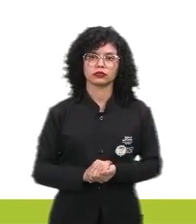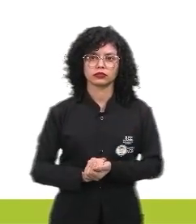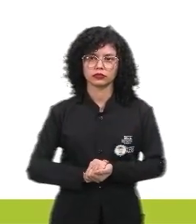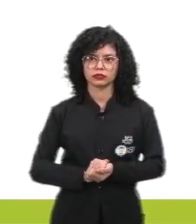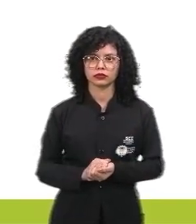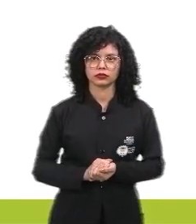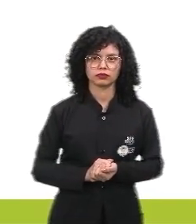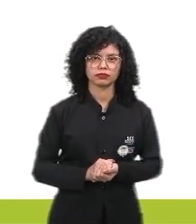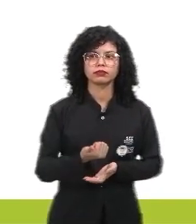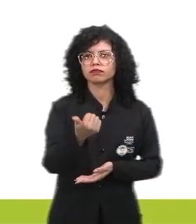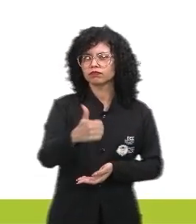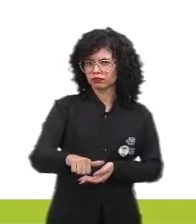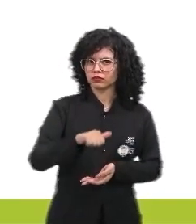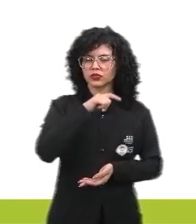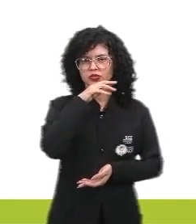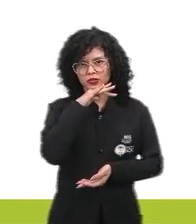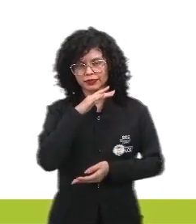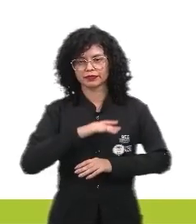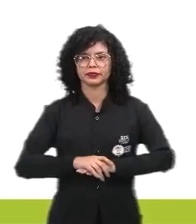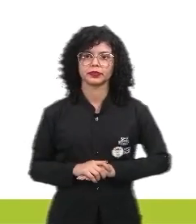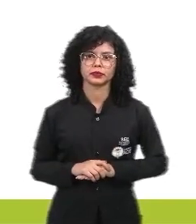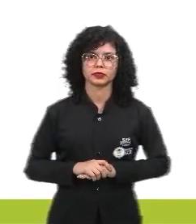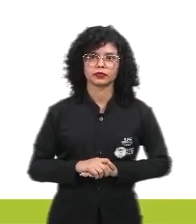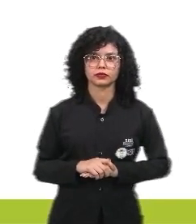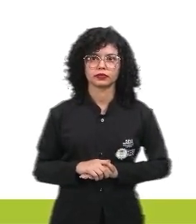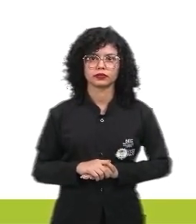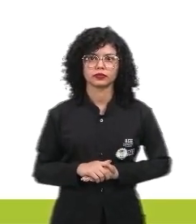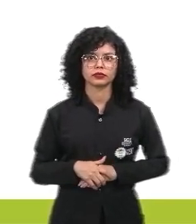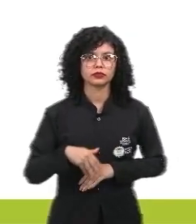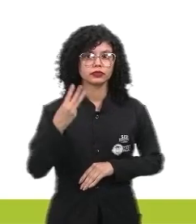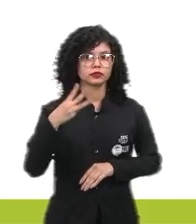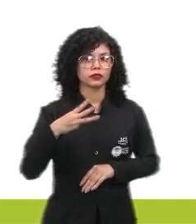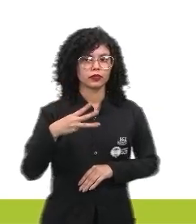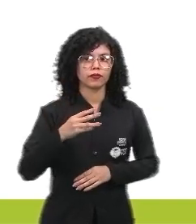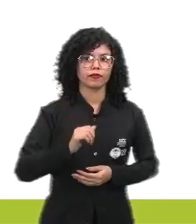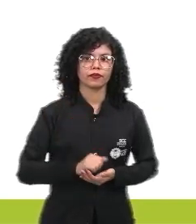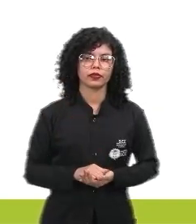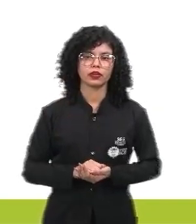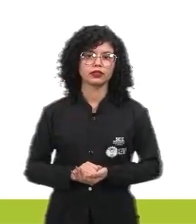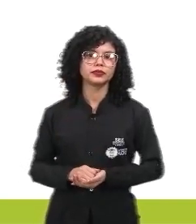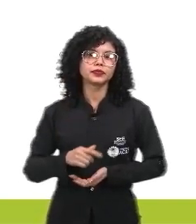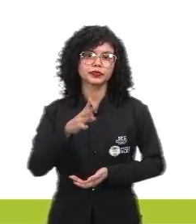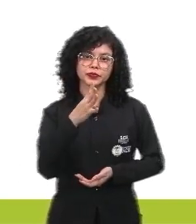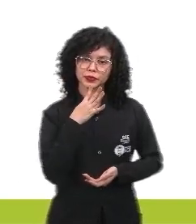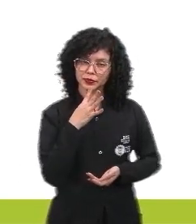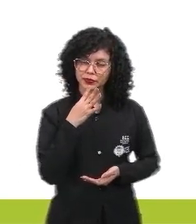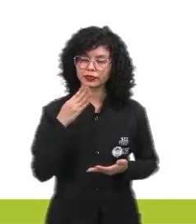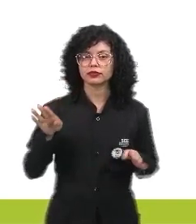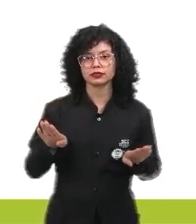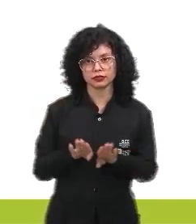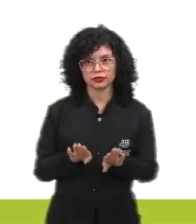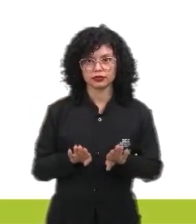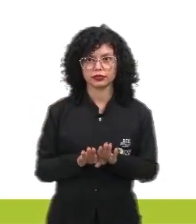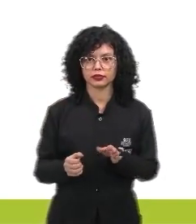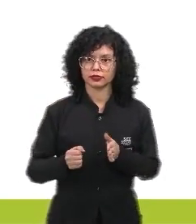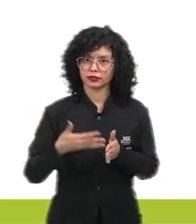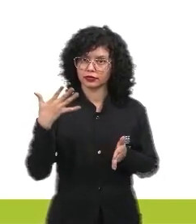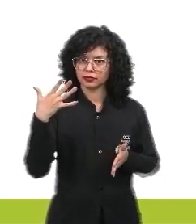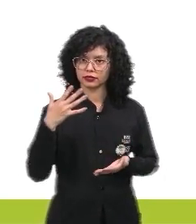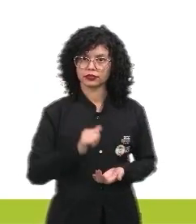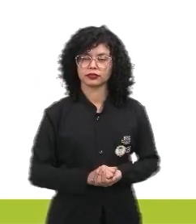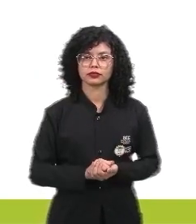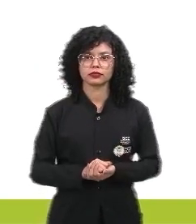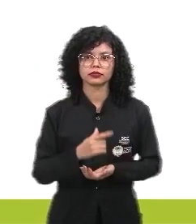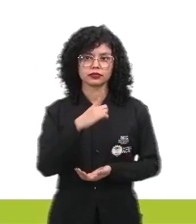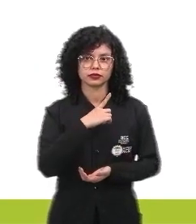situações muito urgentes. Na terceira fase, que nós também conhecemos muito bem, né?